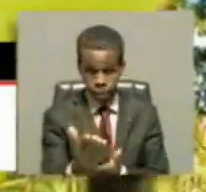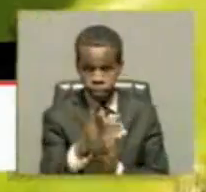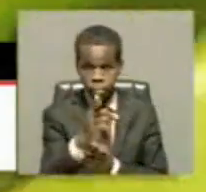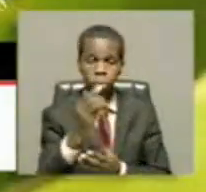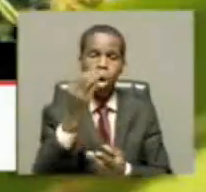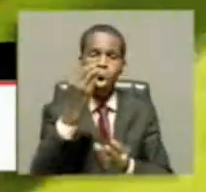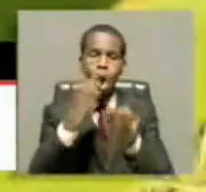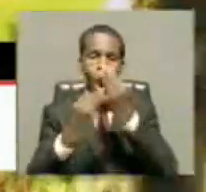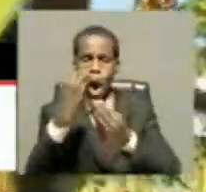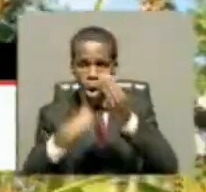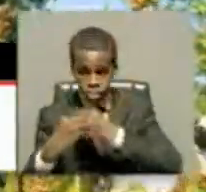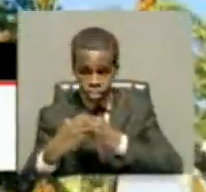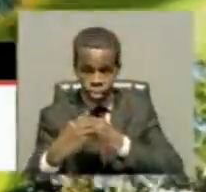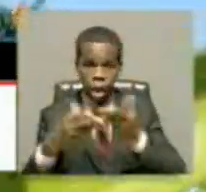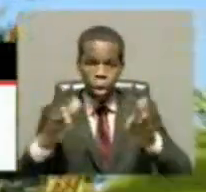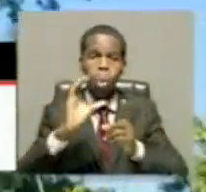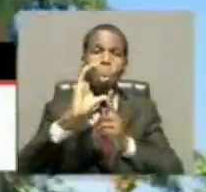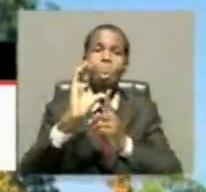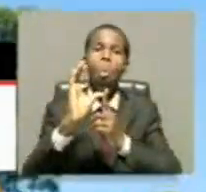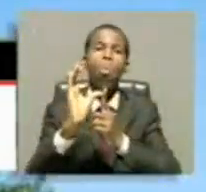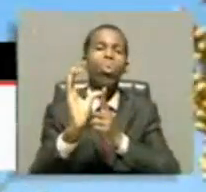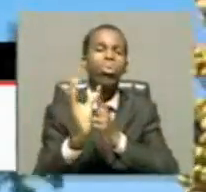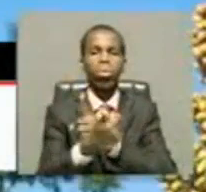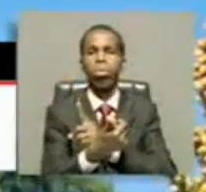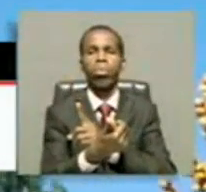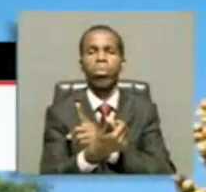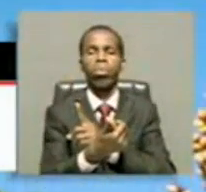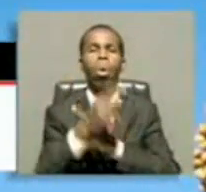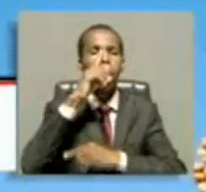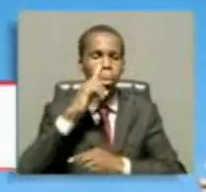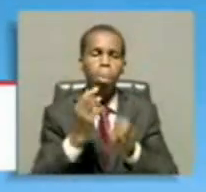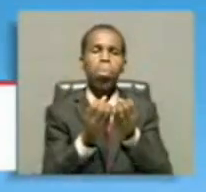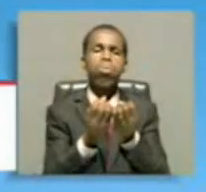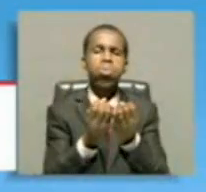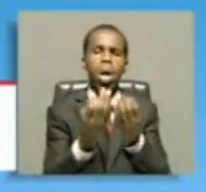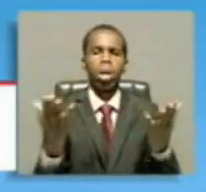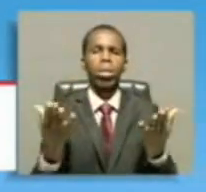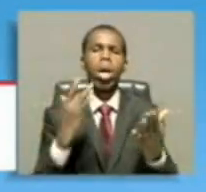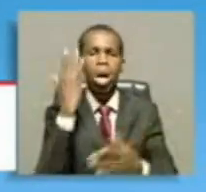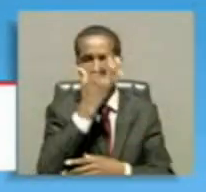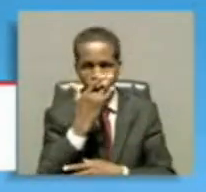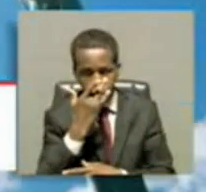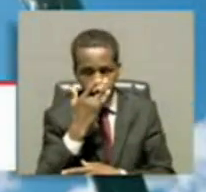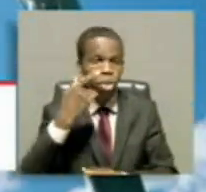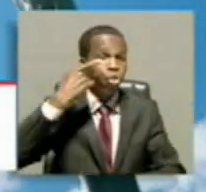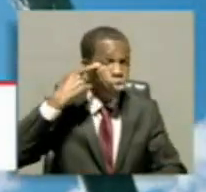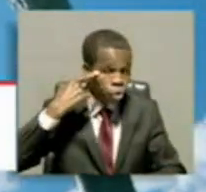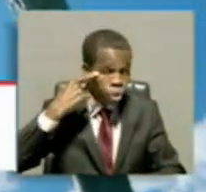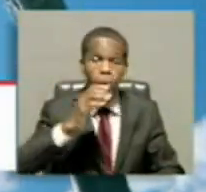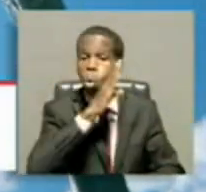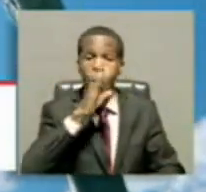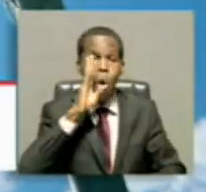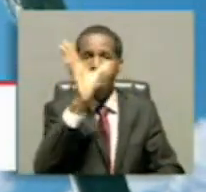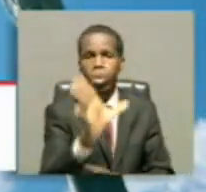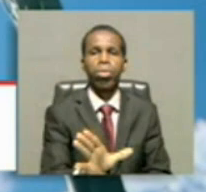Um alimento cujo cultivo tornou-se numa tradição para 600 milhões de pessoas em África e na Ásia.